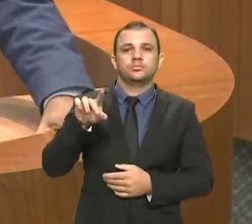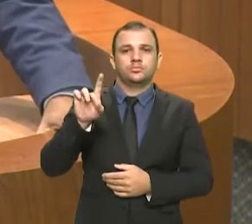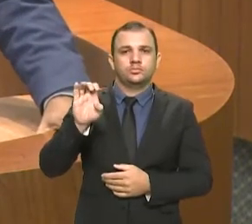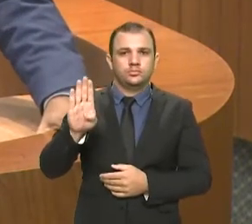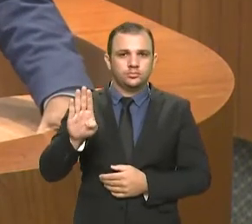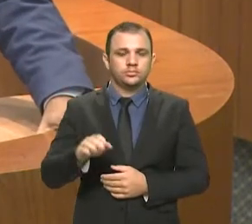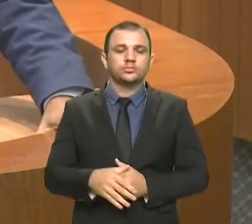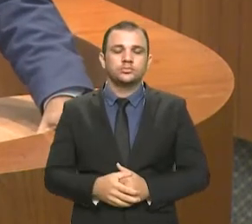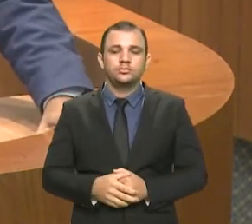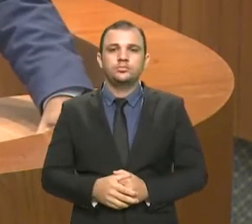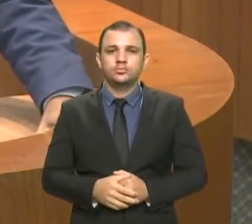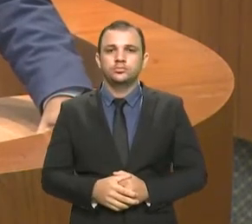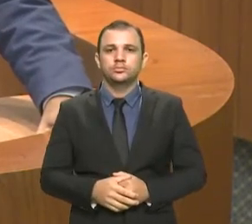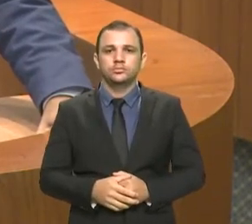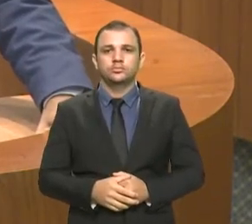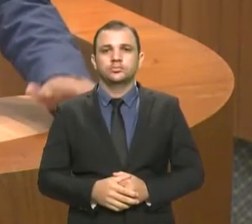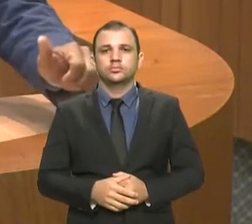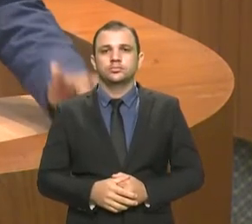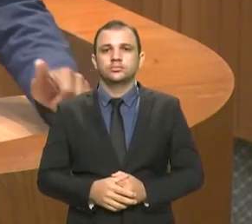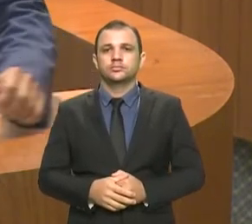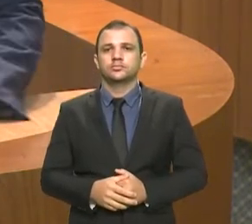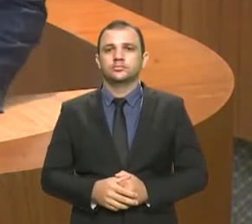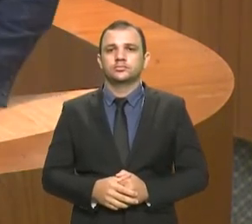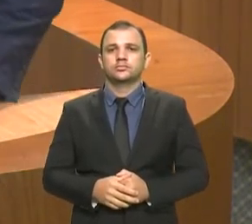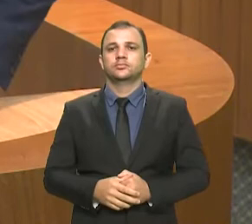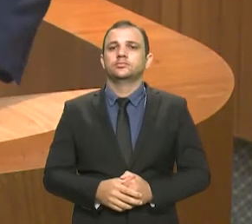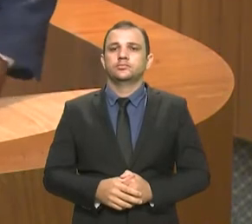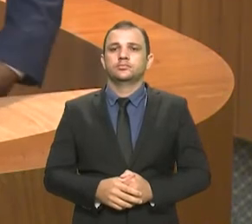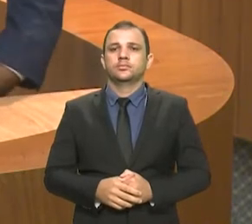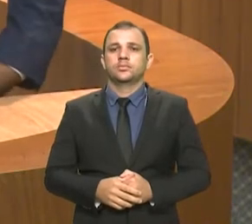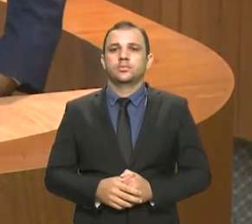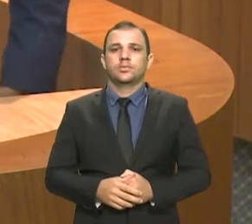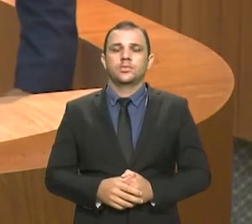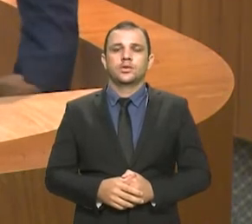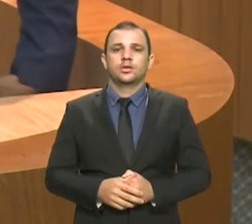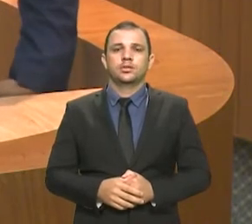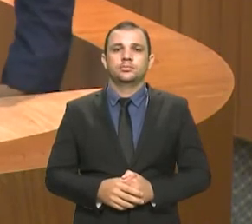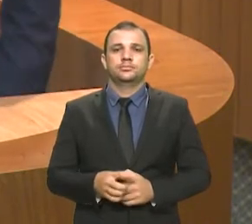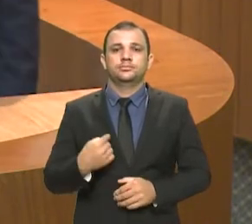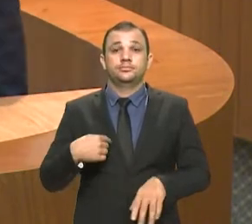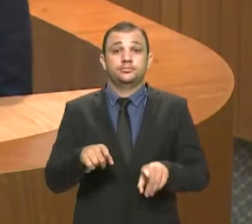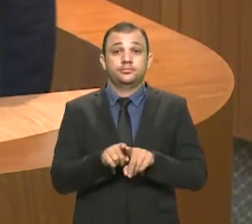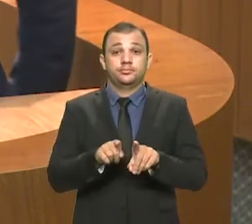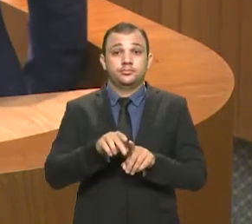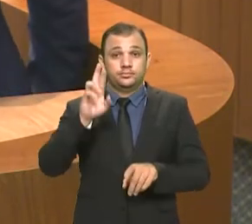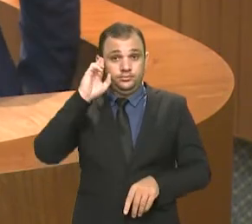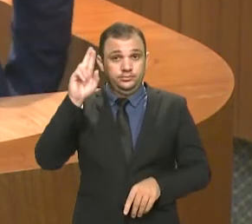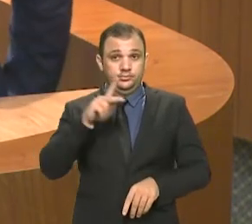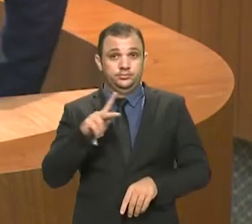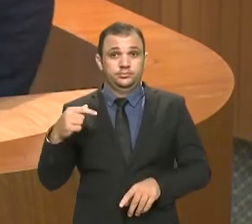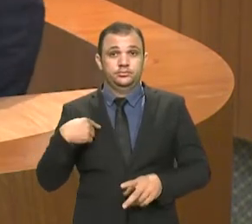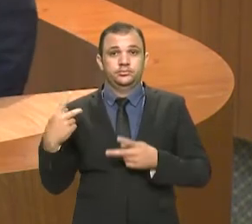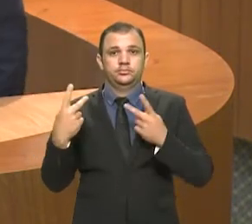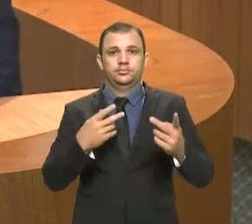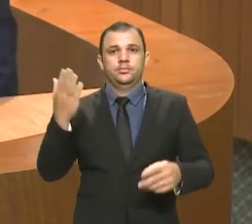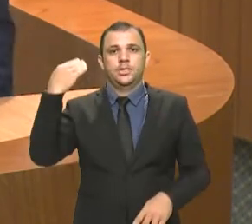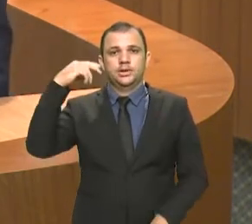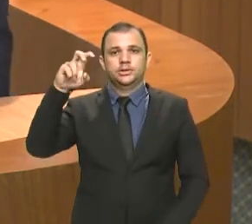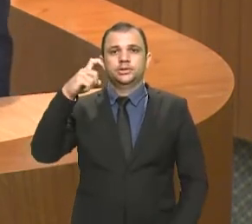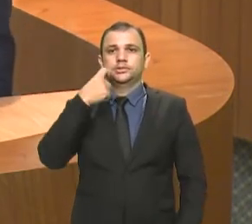os professores na cidade de Santa Rita. Senhor presidente, estive também na sexta e no sábado fazendo